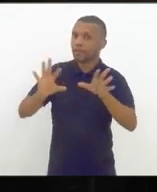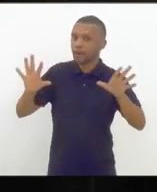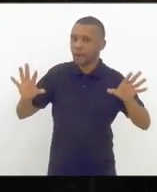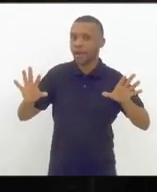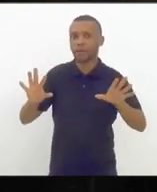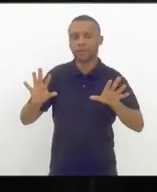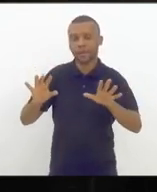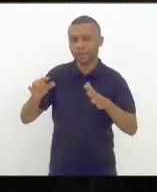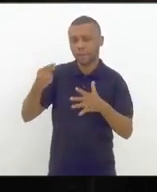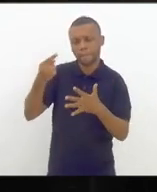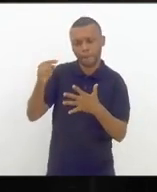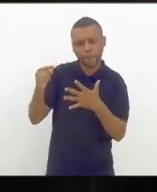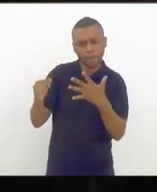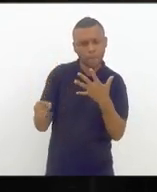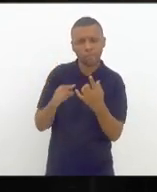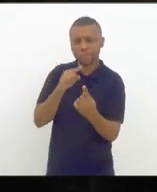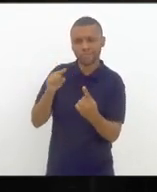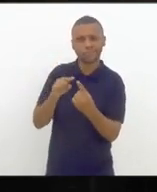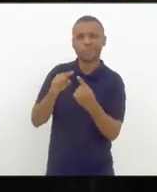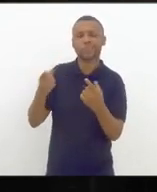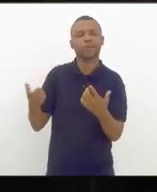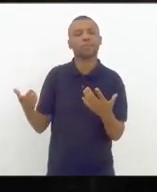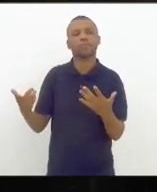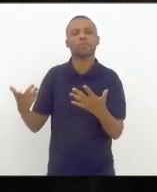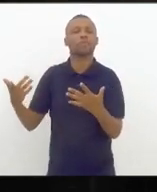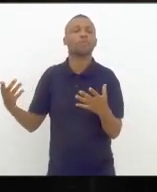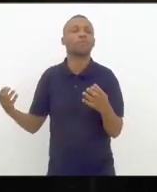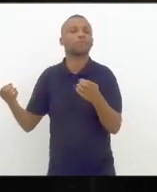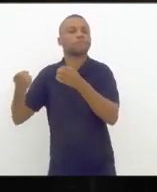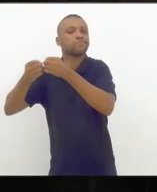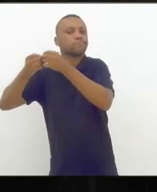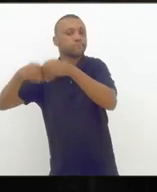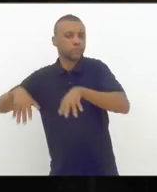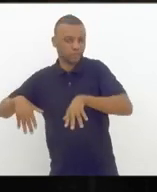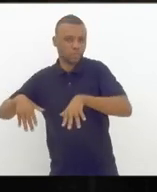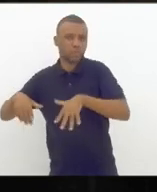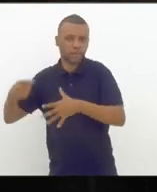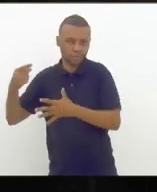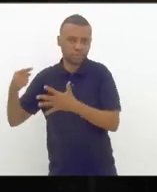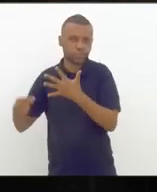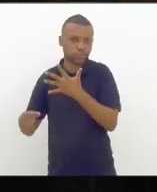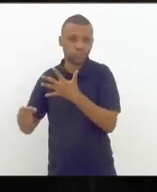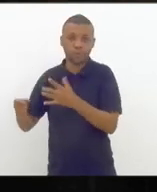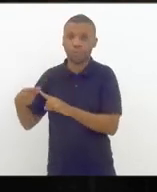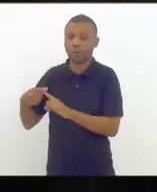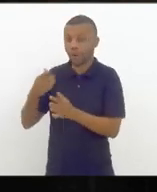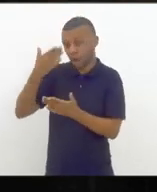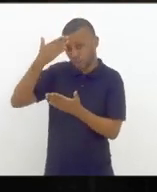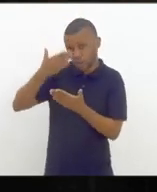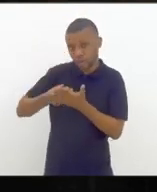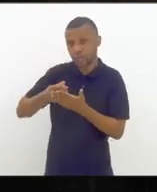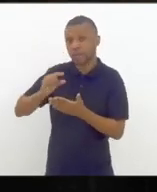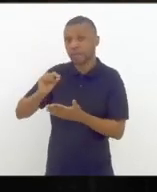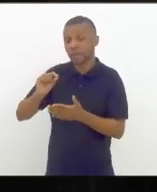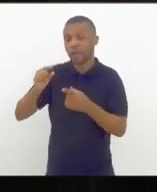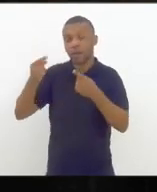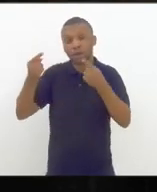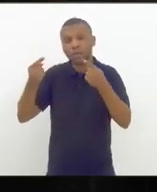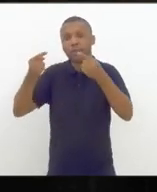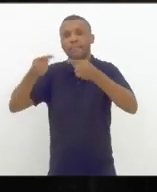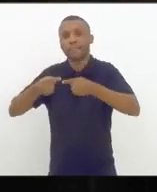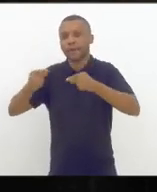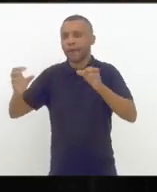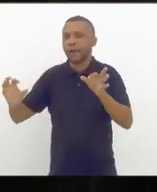essas metas estão todas comprometidas por isso que eu acho que um dos grandes desafios estruturantes né do próximo governo